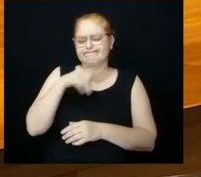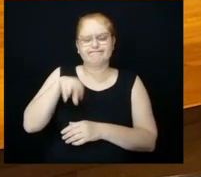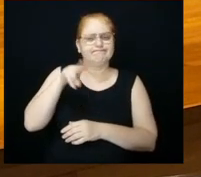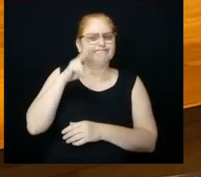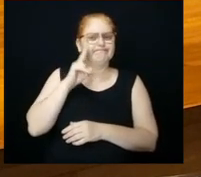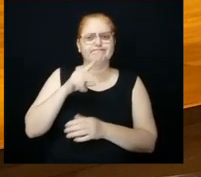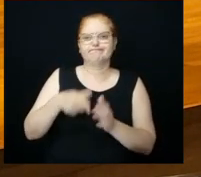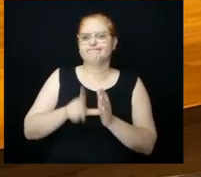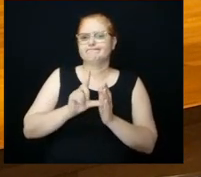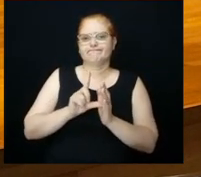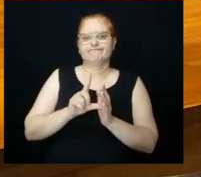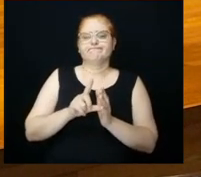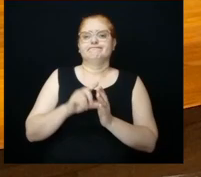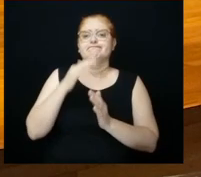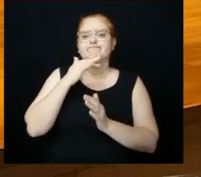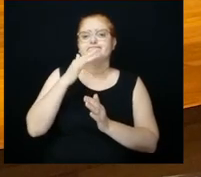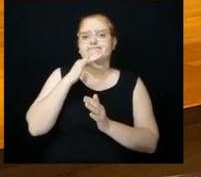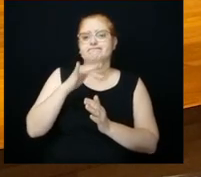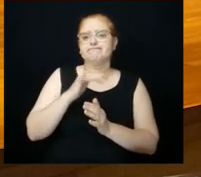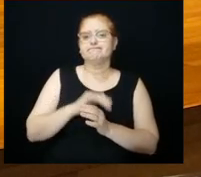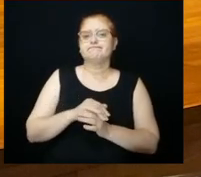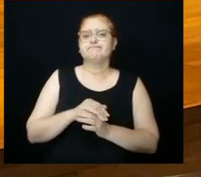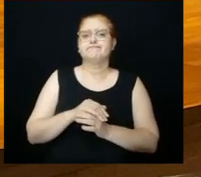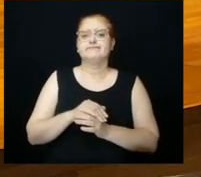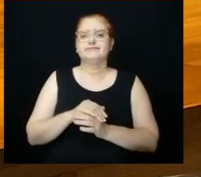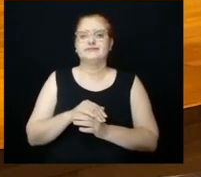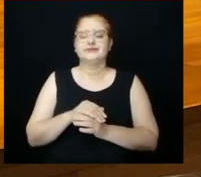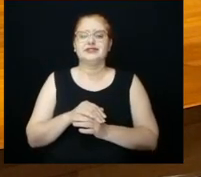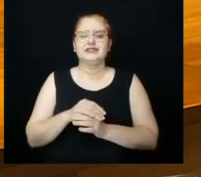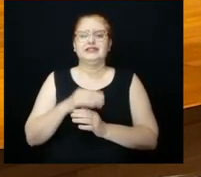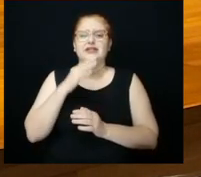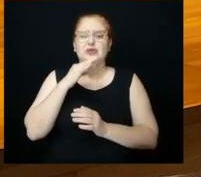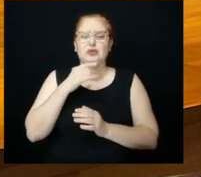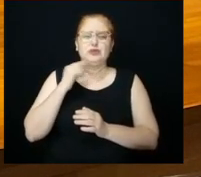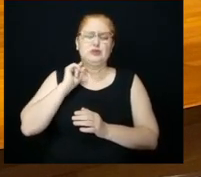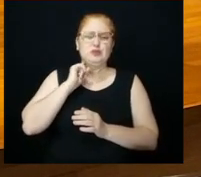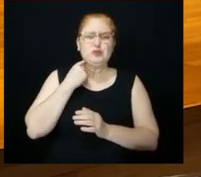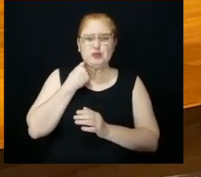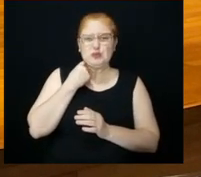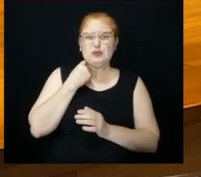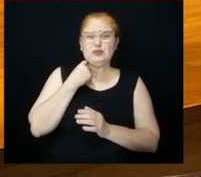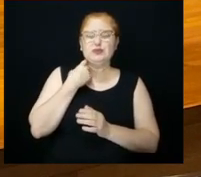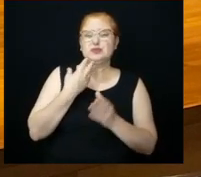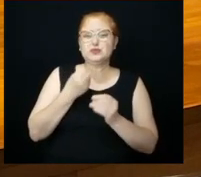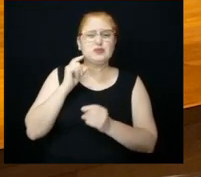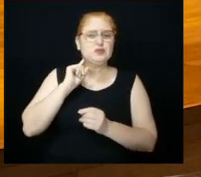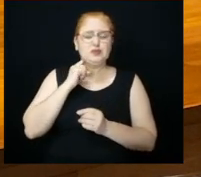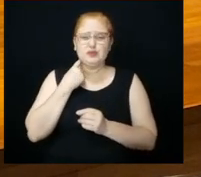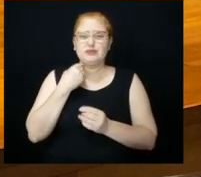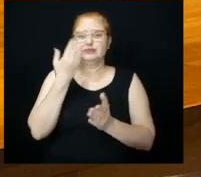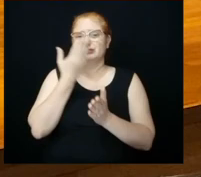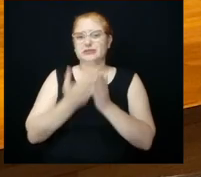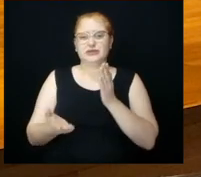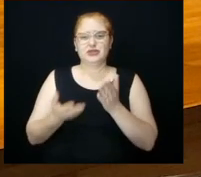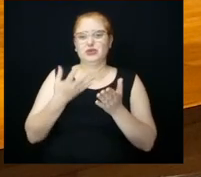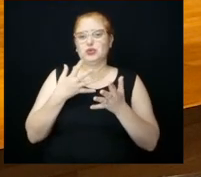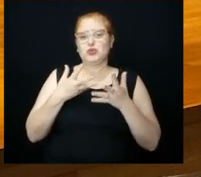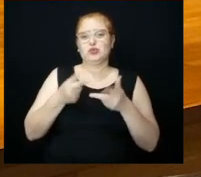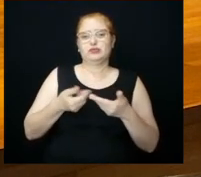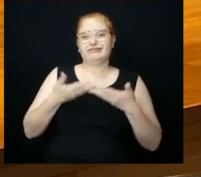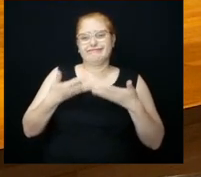vistas. Em cores que se pegavam à boca. Eram cores sujas, tão sujas que tinham perdido toda a